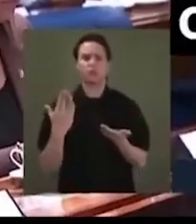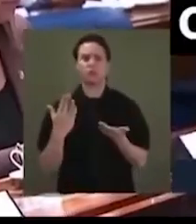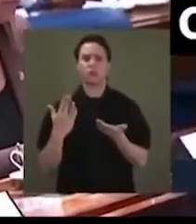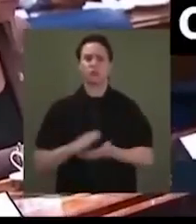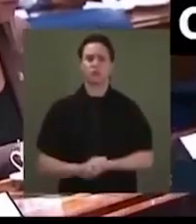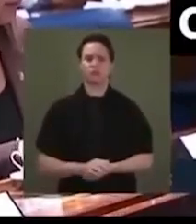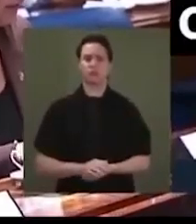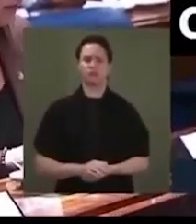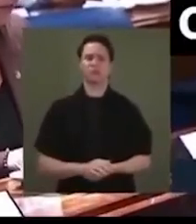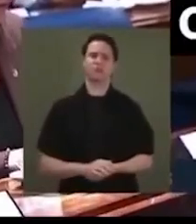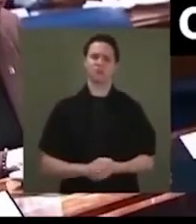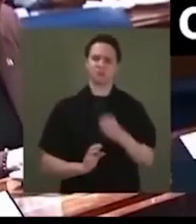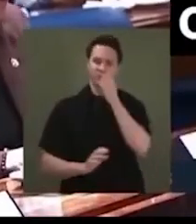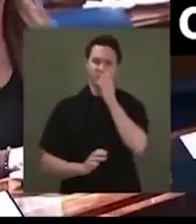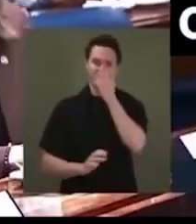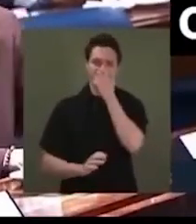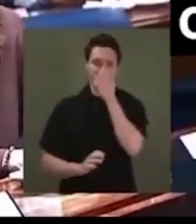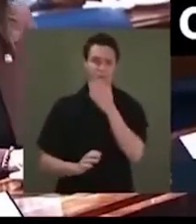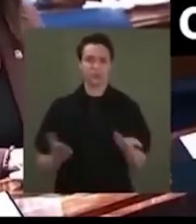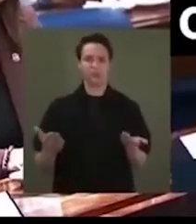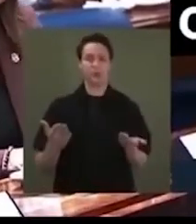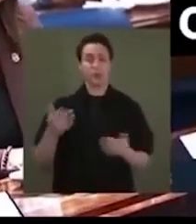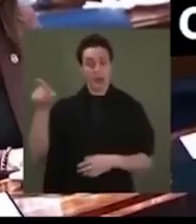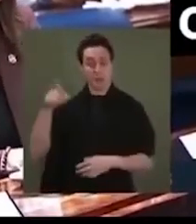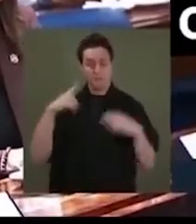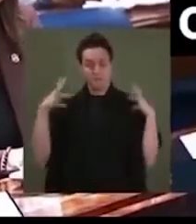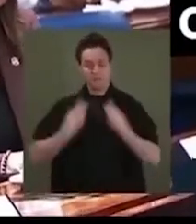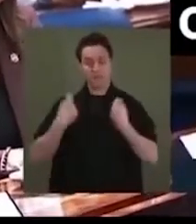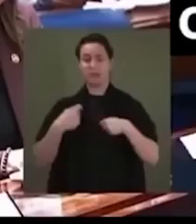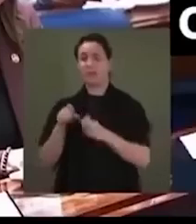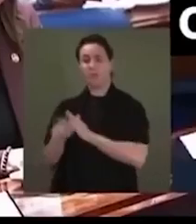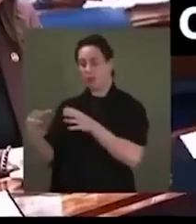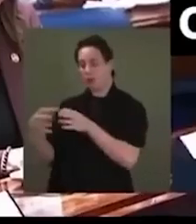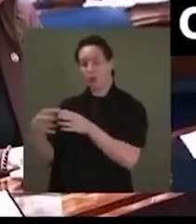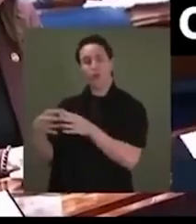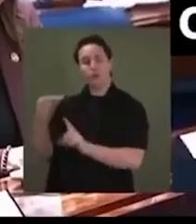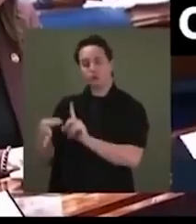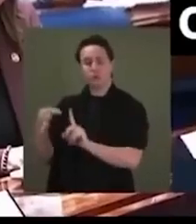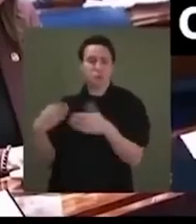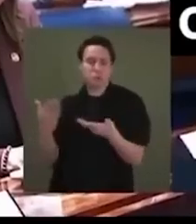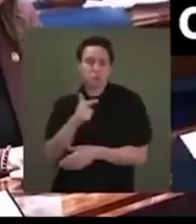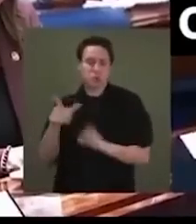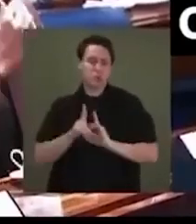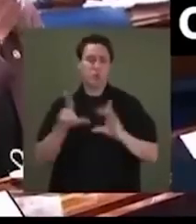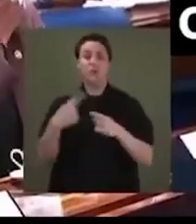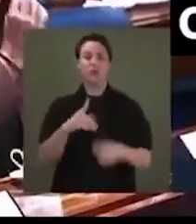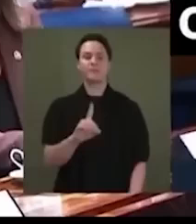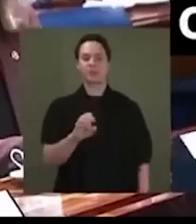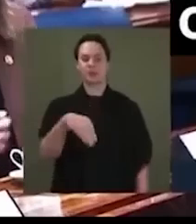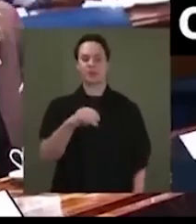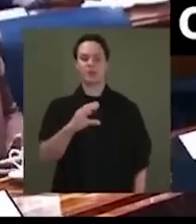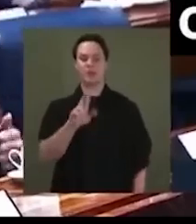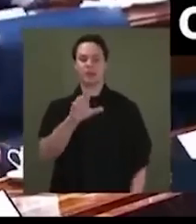Câmara. Que pelo menos tenha aqui um ministro consultar o seu colegiado. Porque senão, democracia aqui não é. Porque o princípio da democracia, da